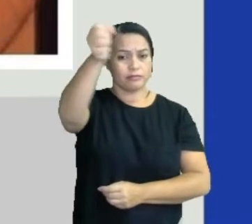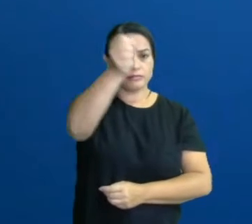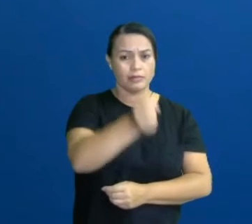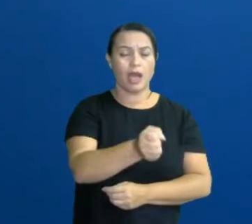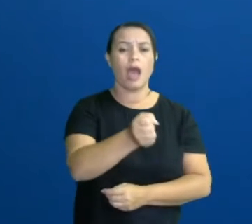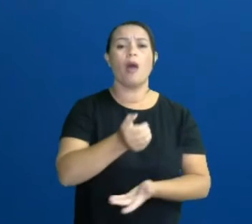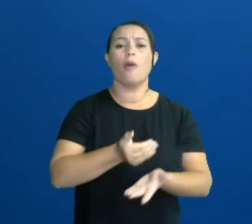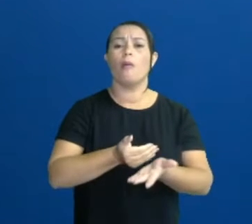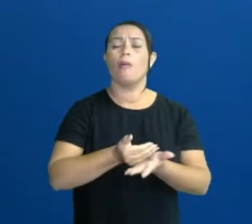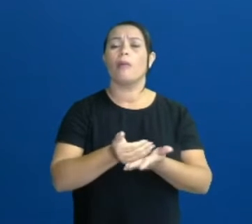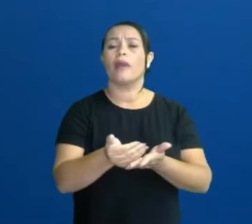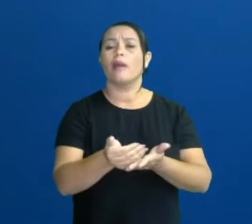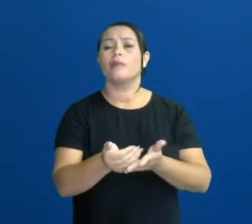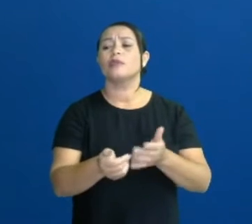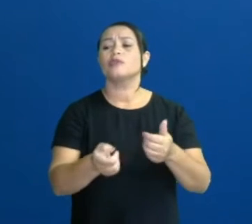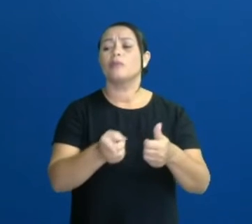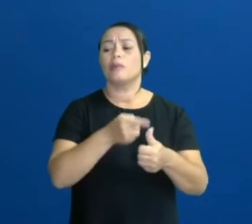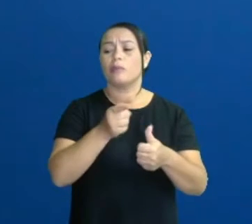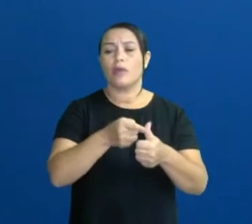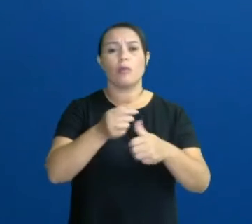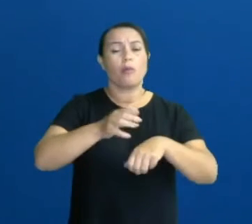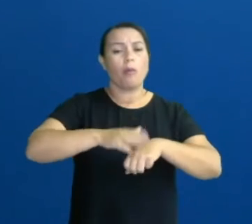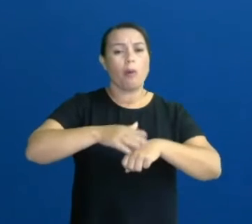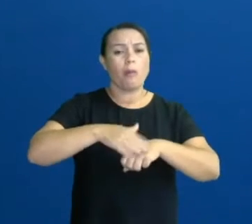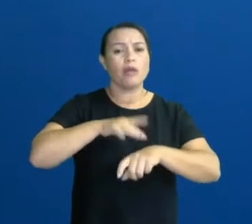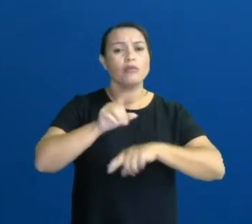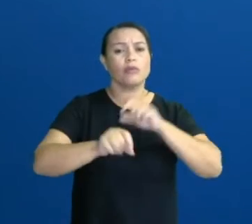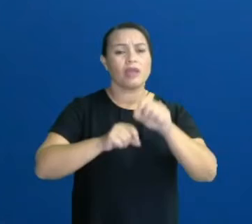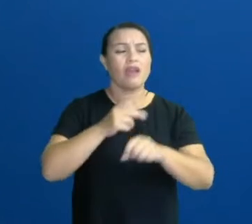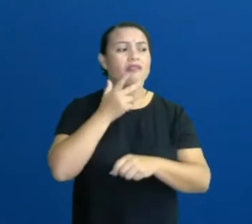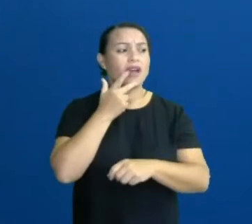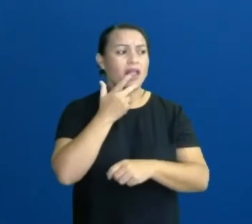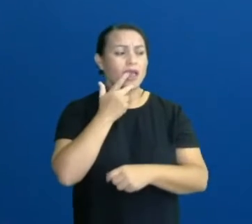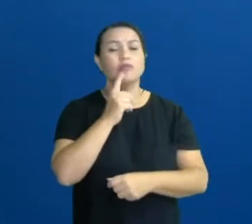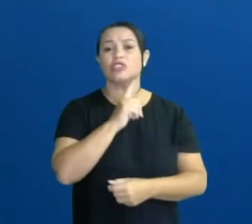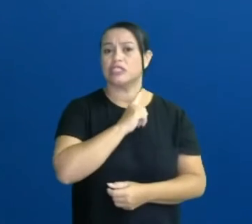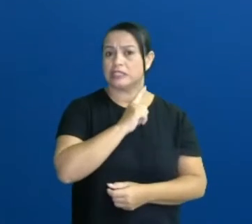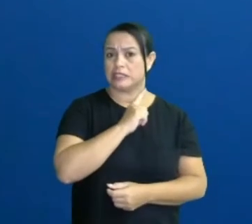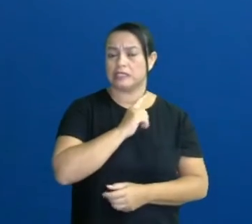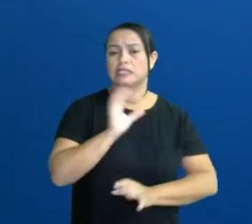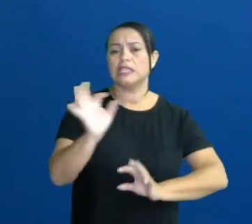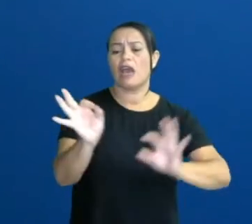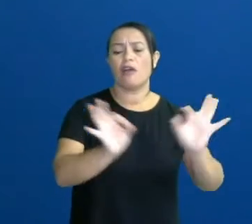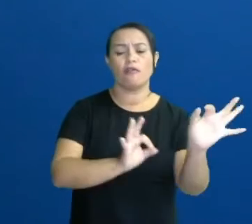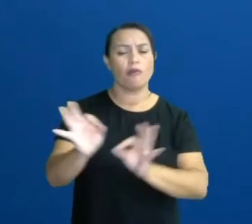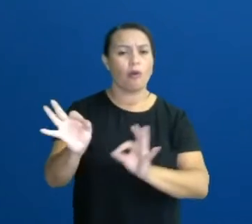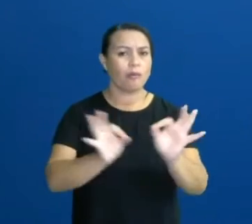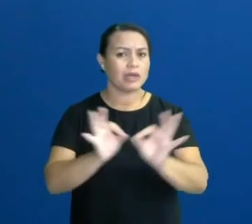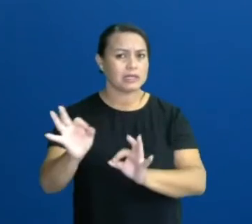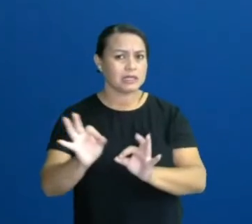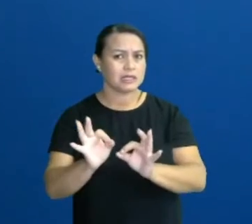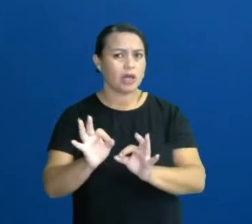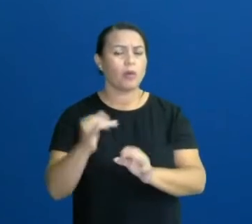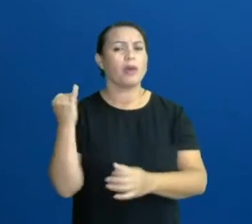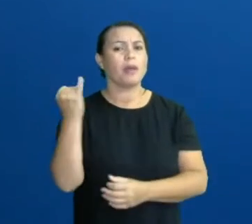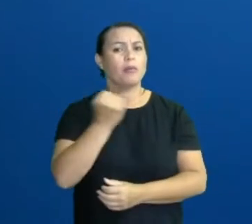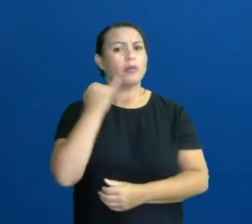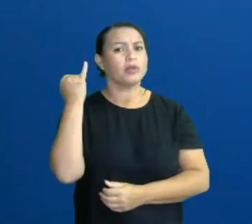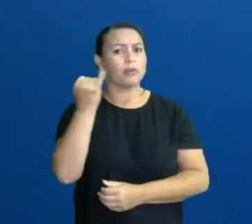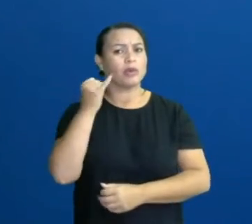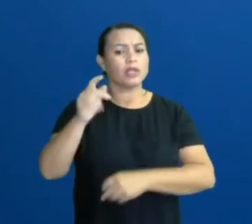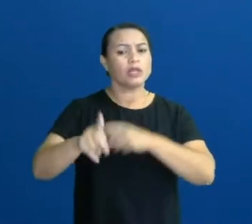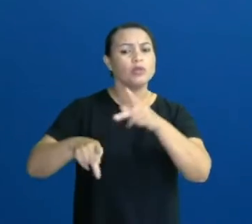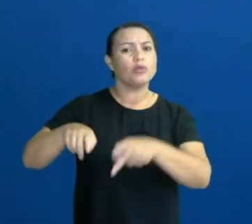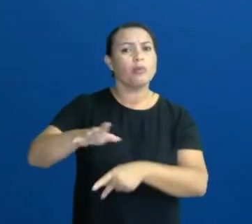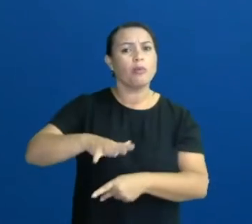num primeiro momento, nós falamos que a formação essencial do povo brasileiro